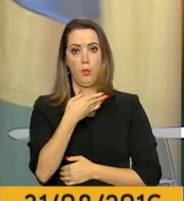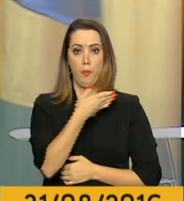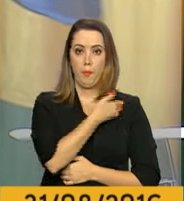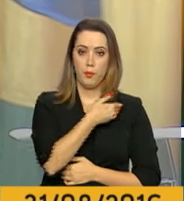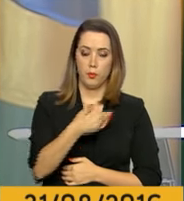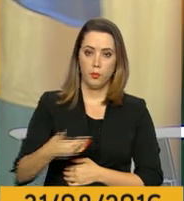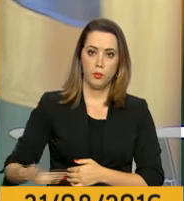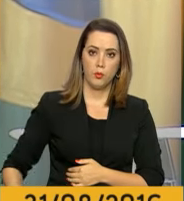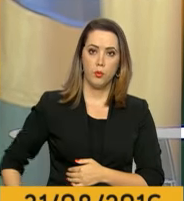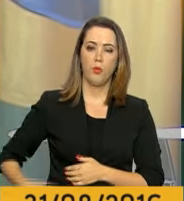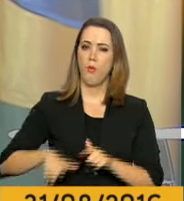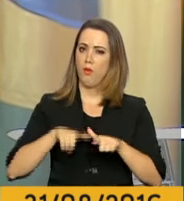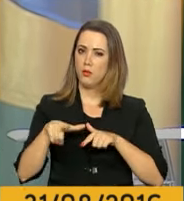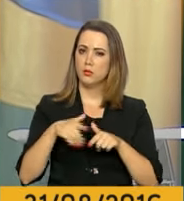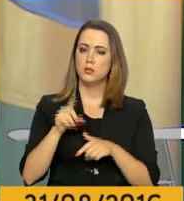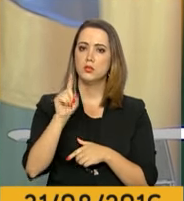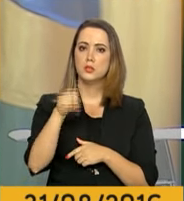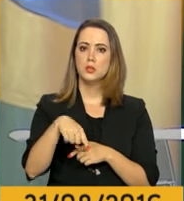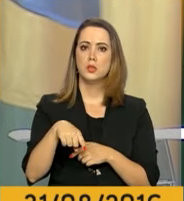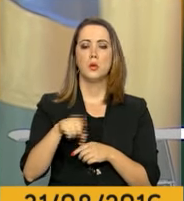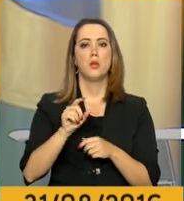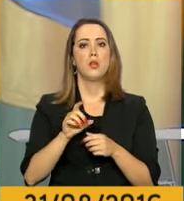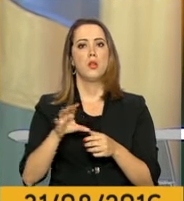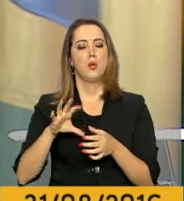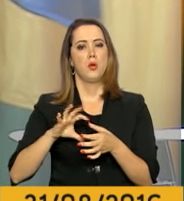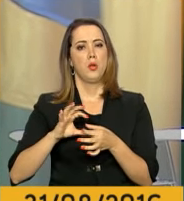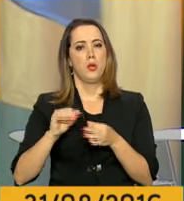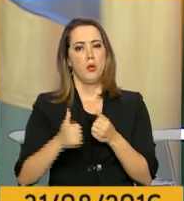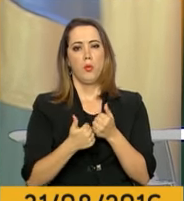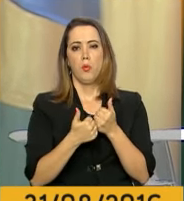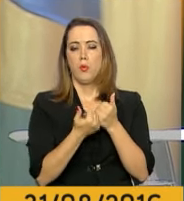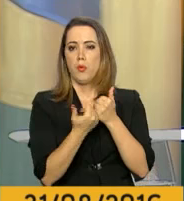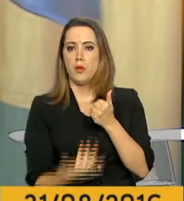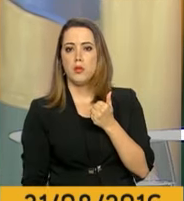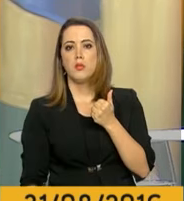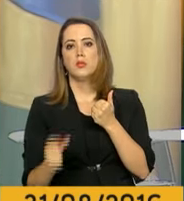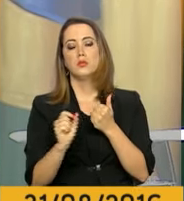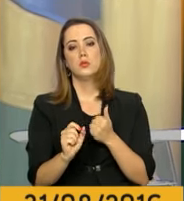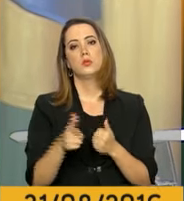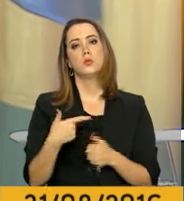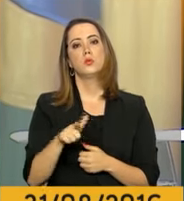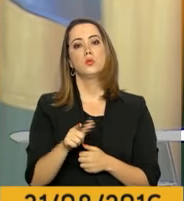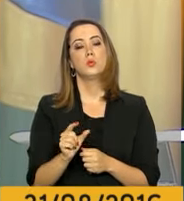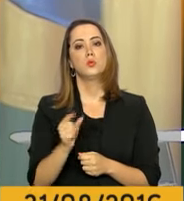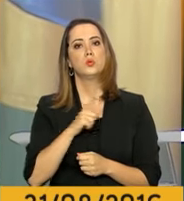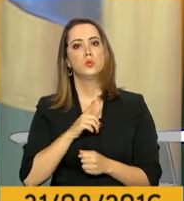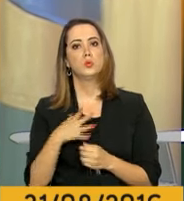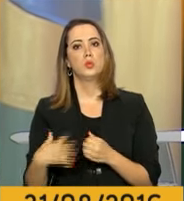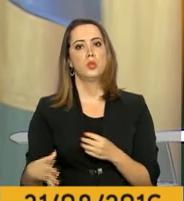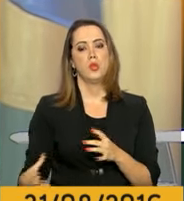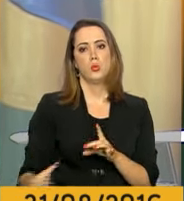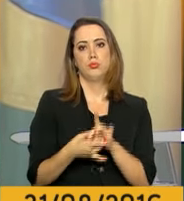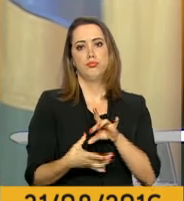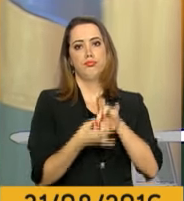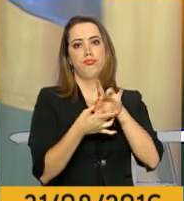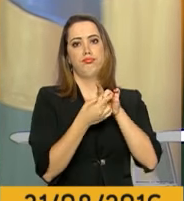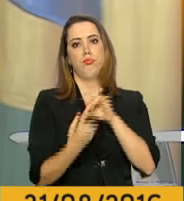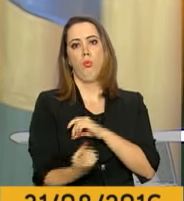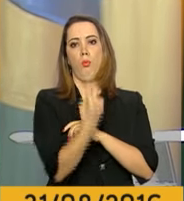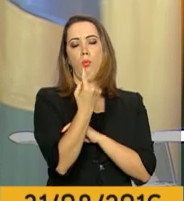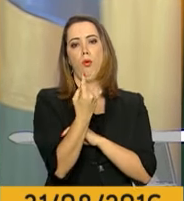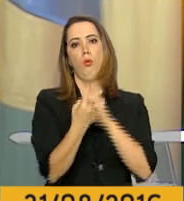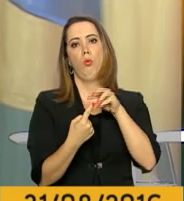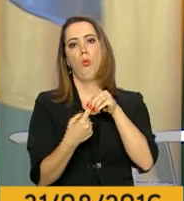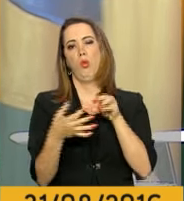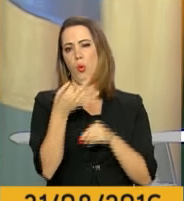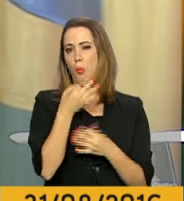governar é por meio da descentralização da ação, sem embargo da centralização das decisões.